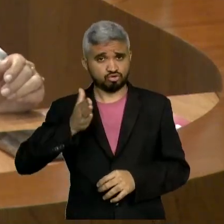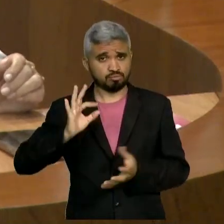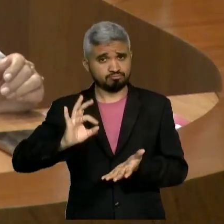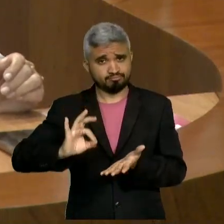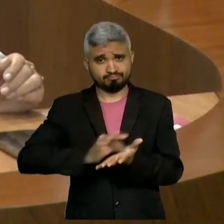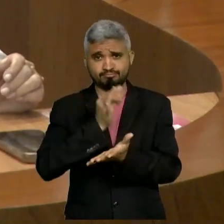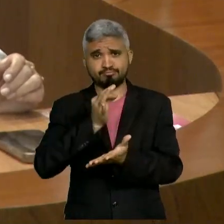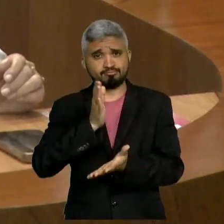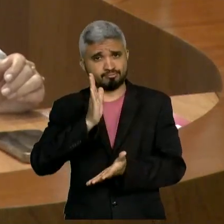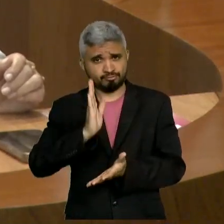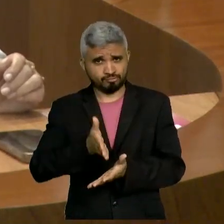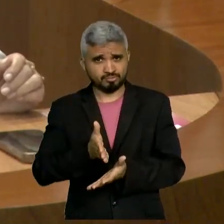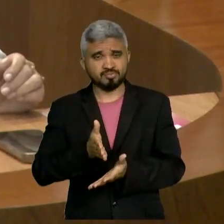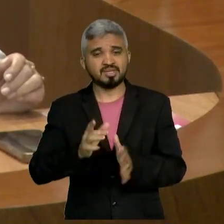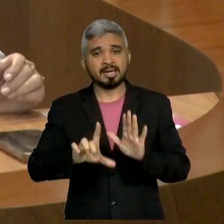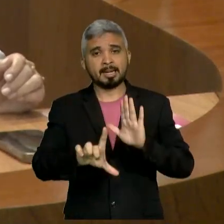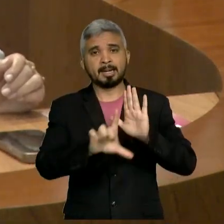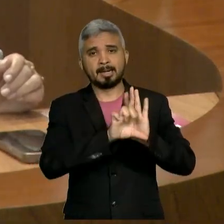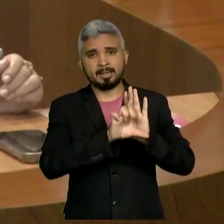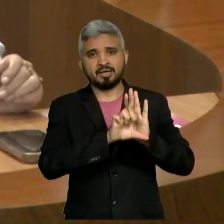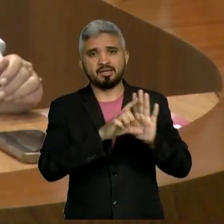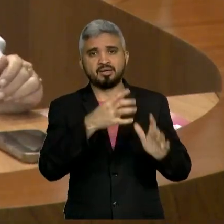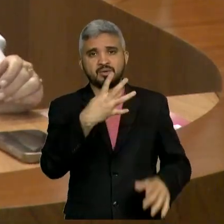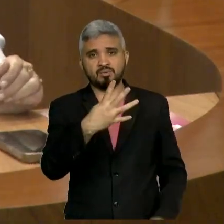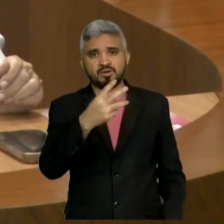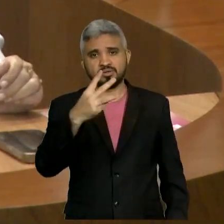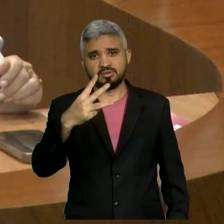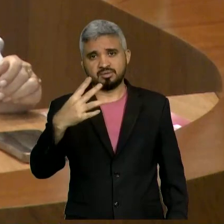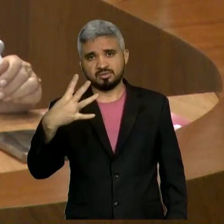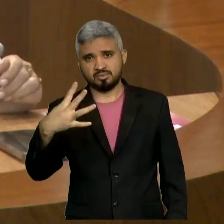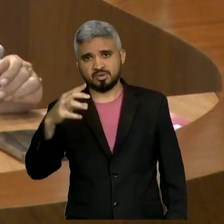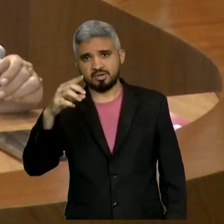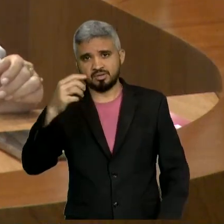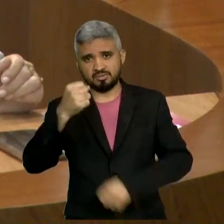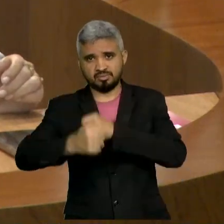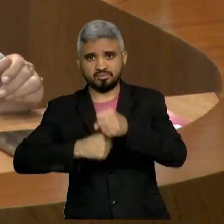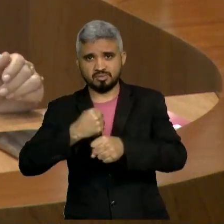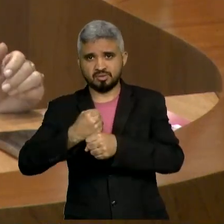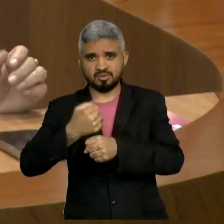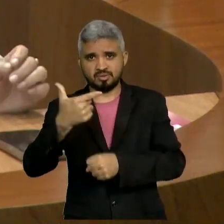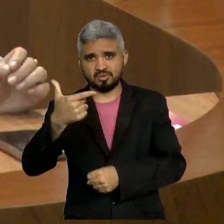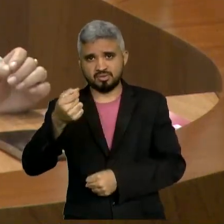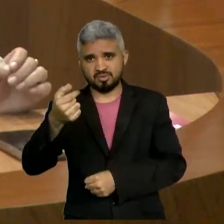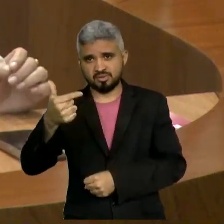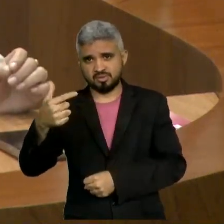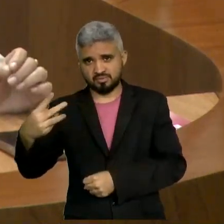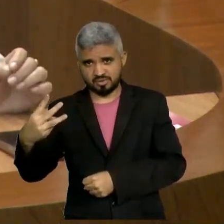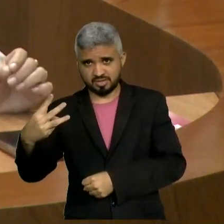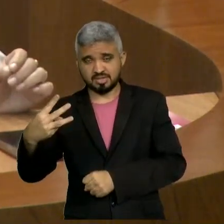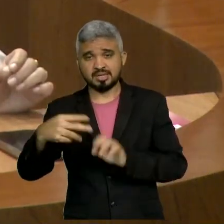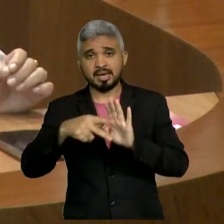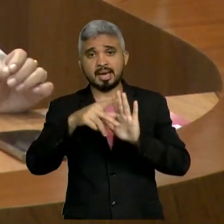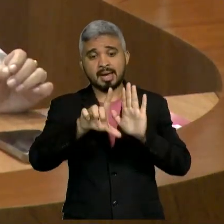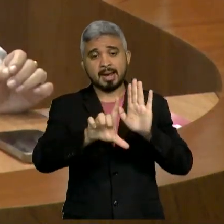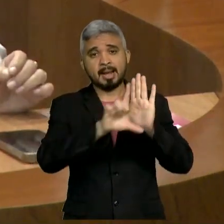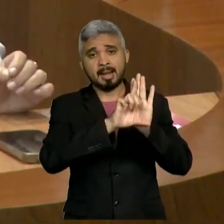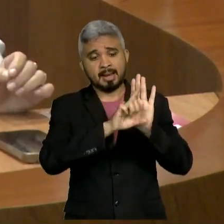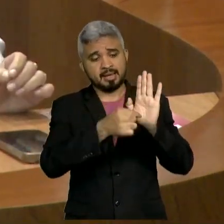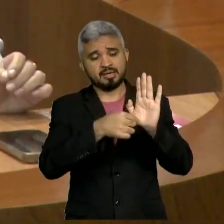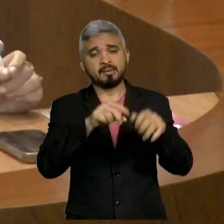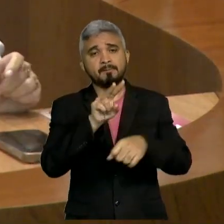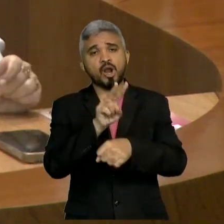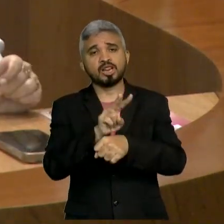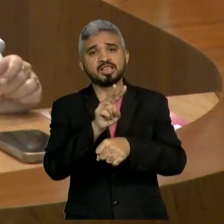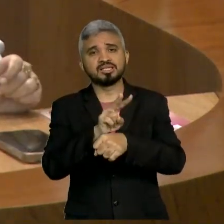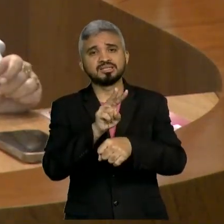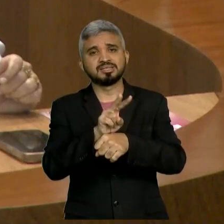Brandão, como a Lei 434 de 2023, que é a Lei de Proteção Ambiental da região dos